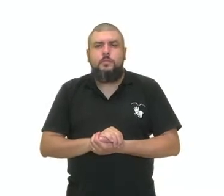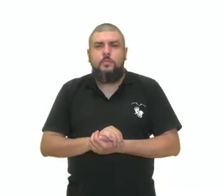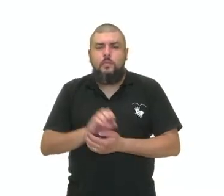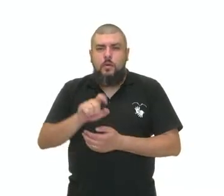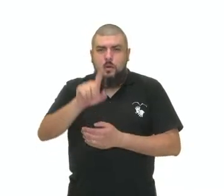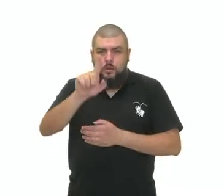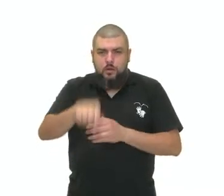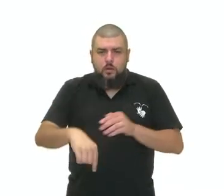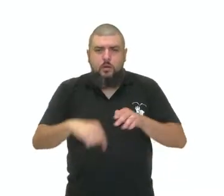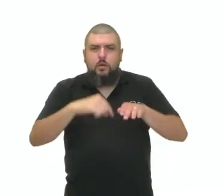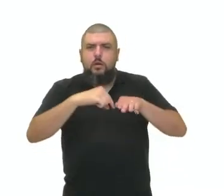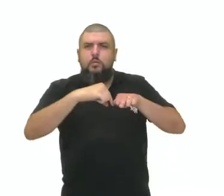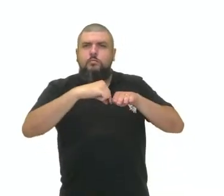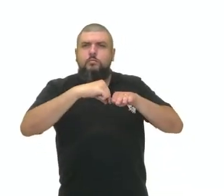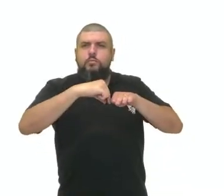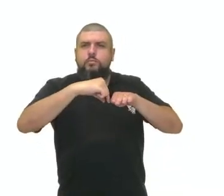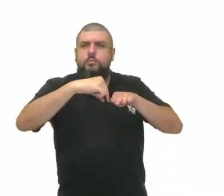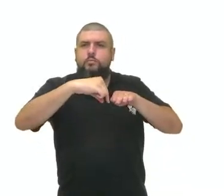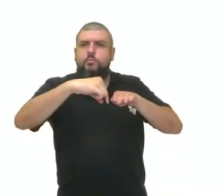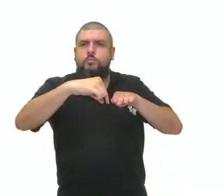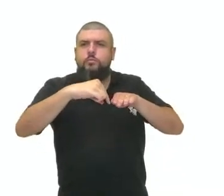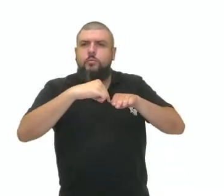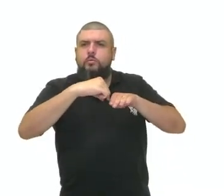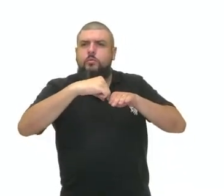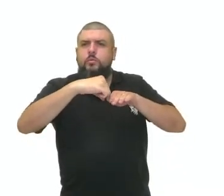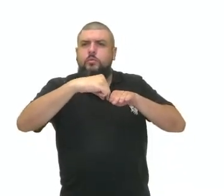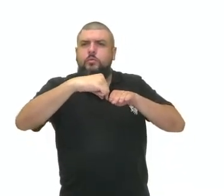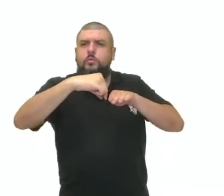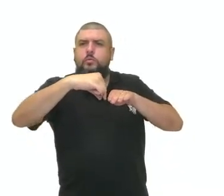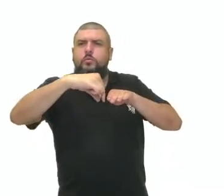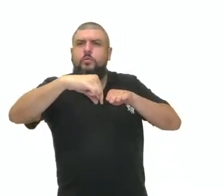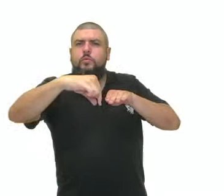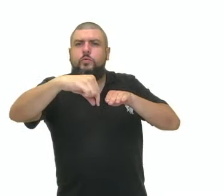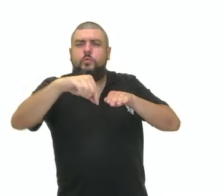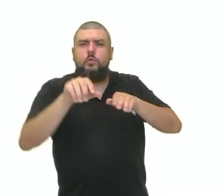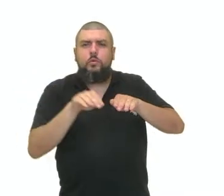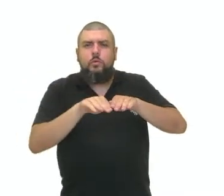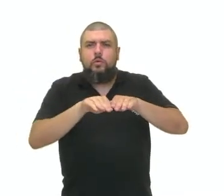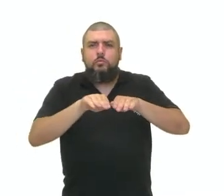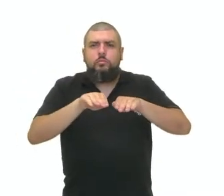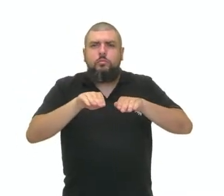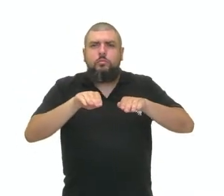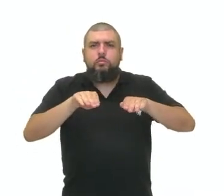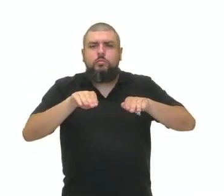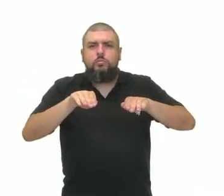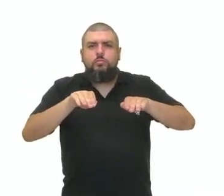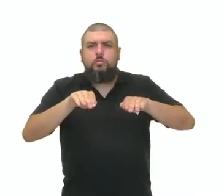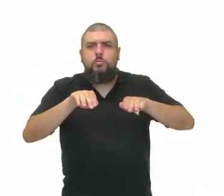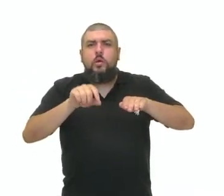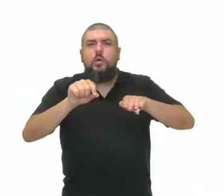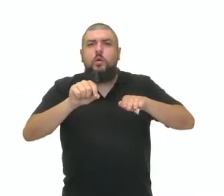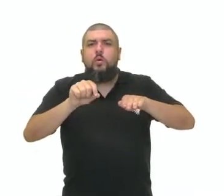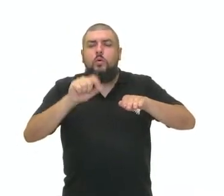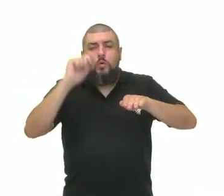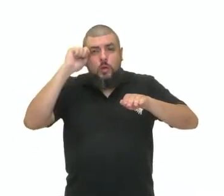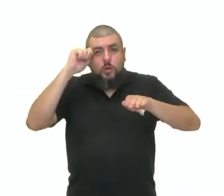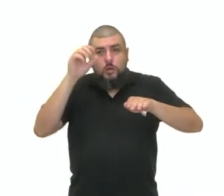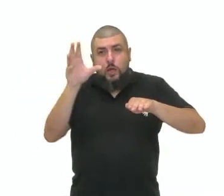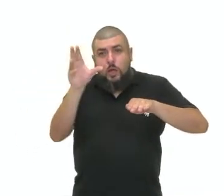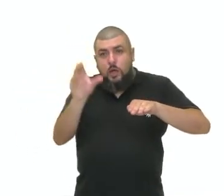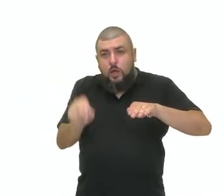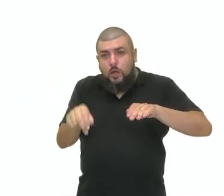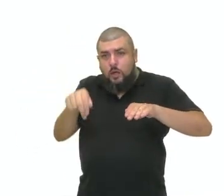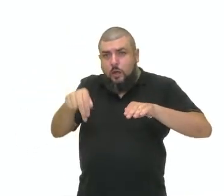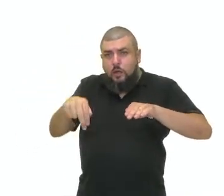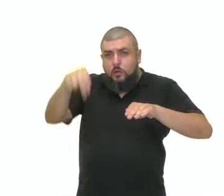alongada, então ele é linear, que forma um vale de norte a sul, então no continente africano, com milhares de